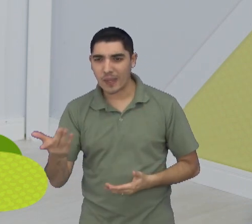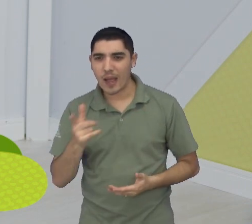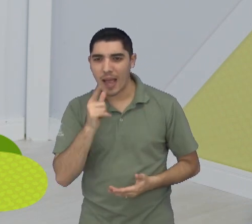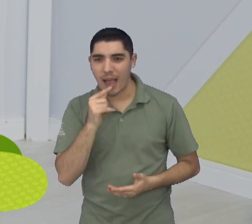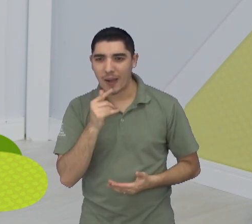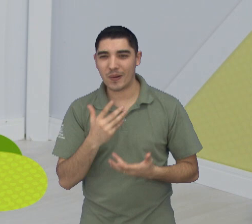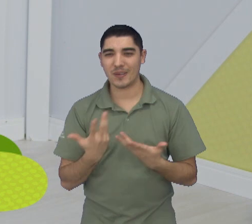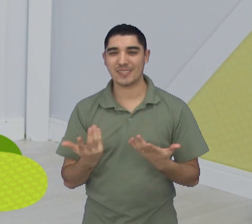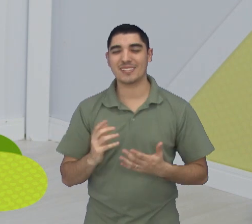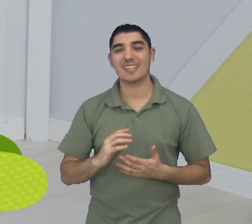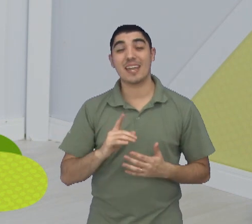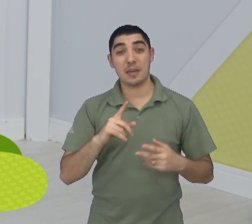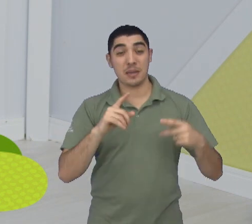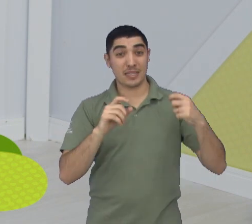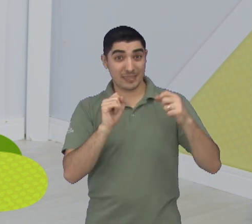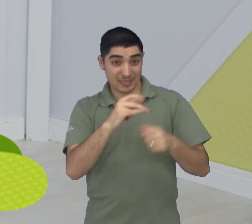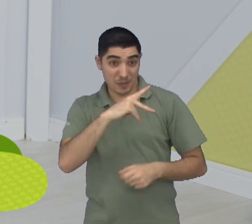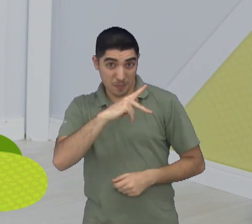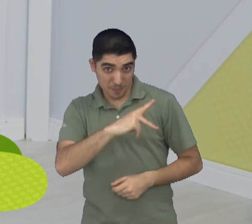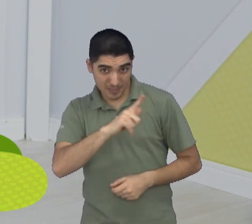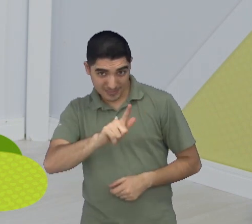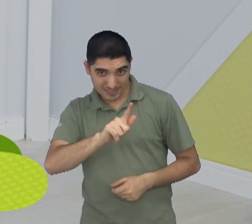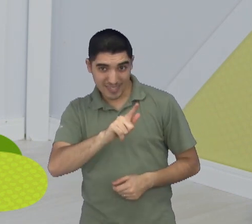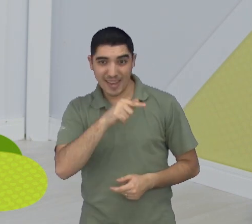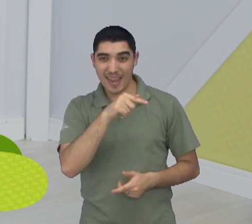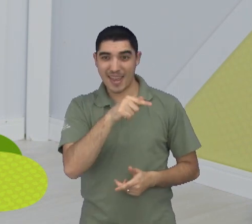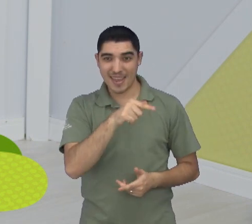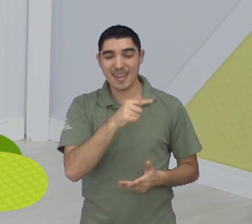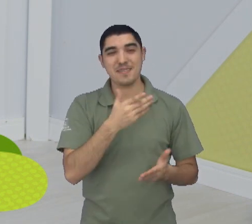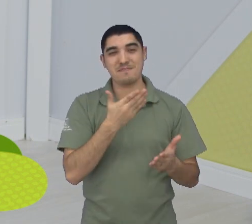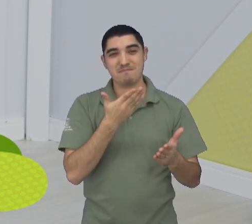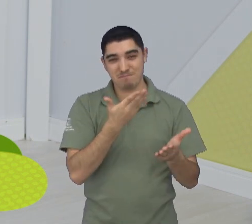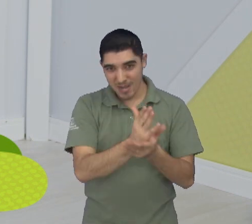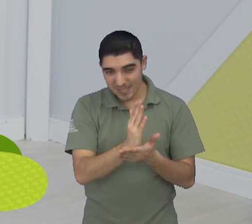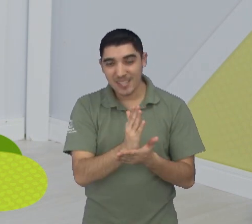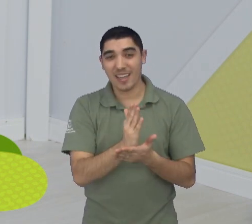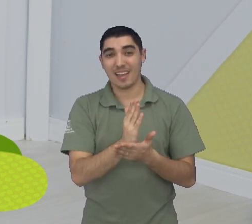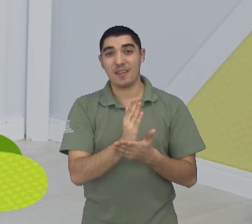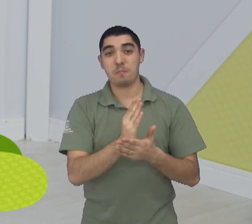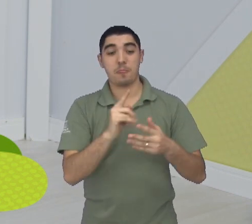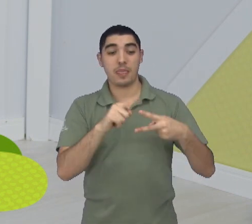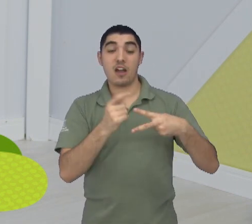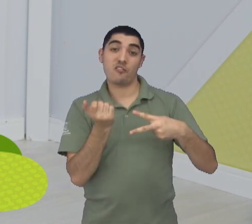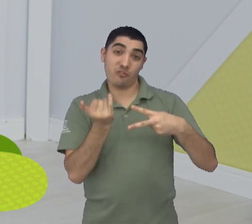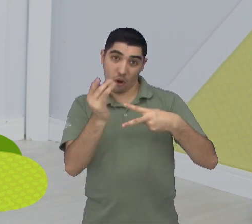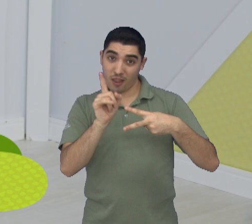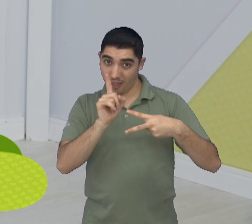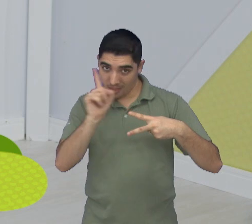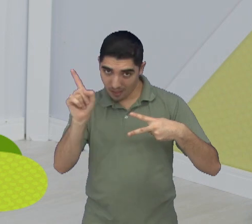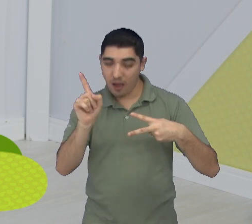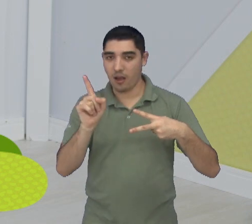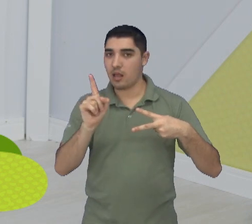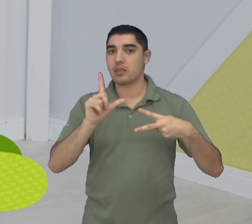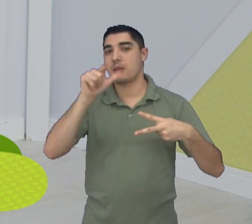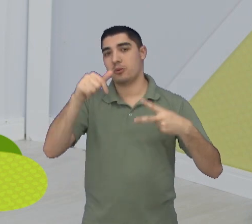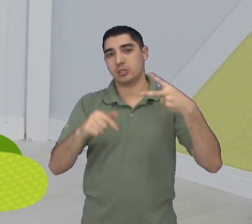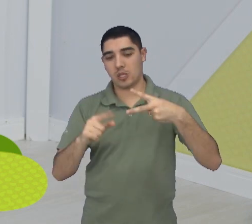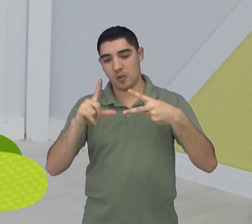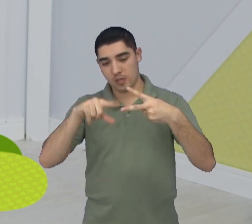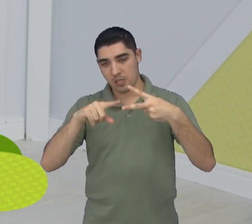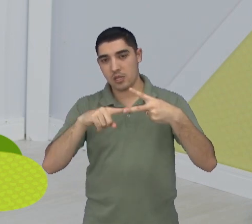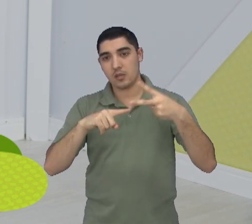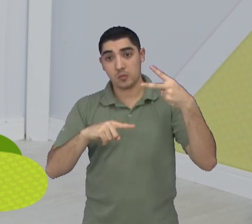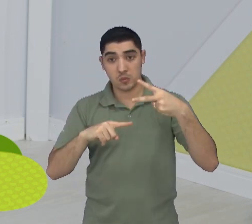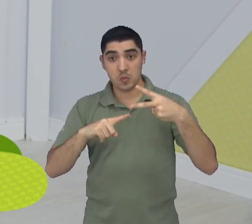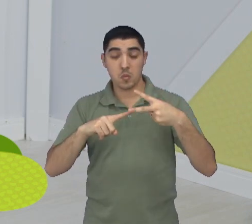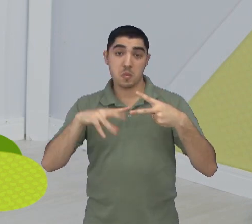o primeiro jogo é na quadra da Federação Paulista e o segundo jogo no ginásio, aí